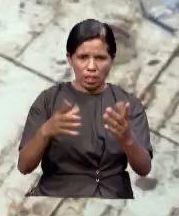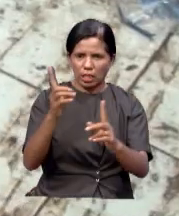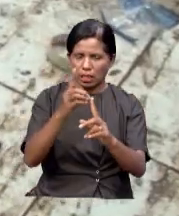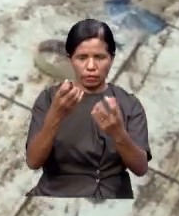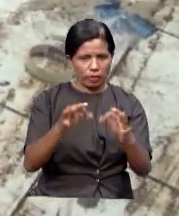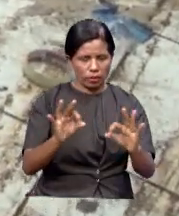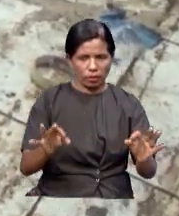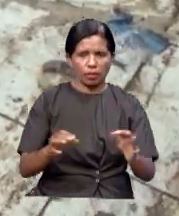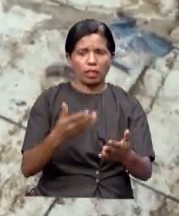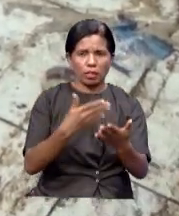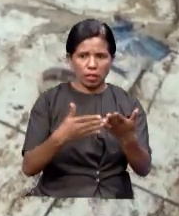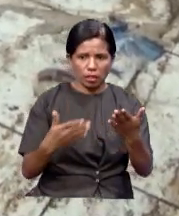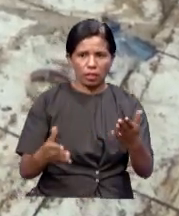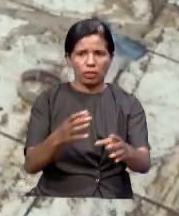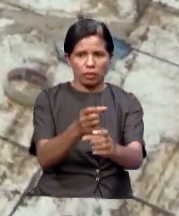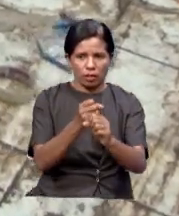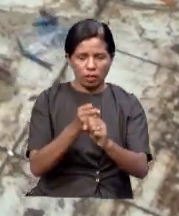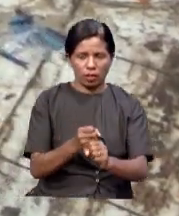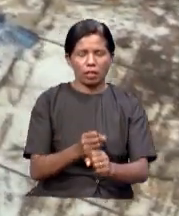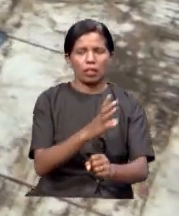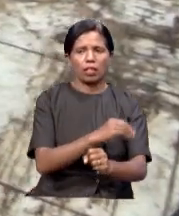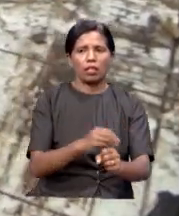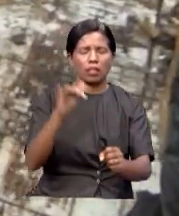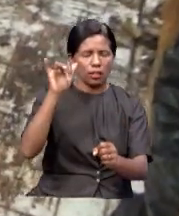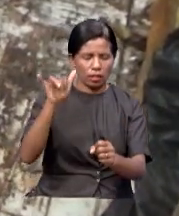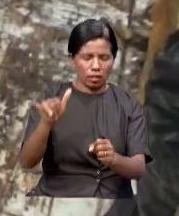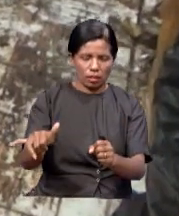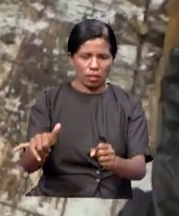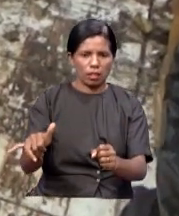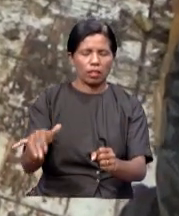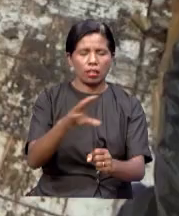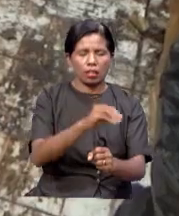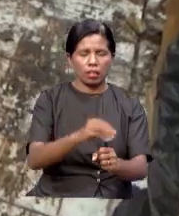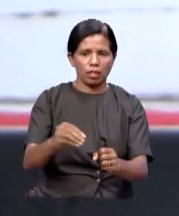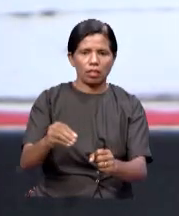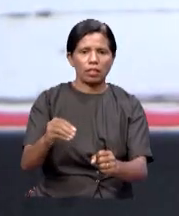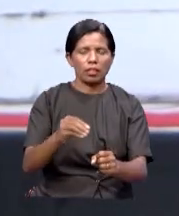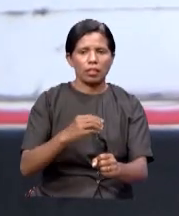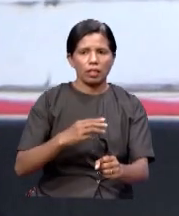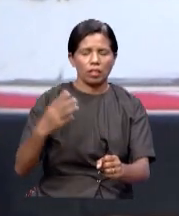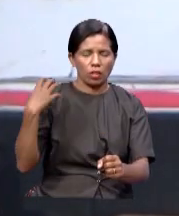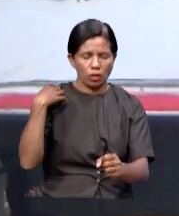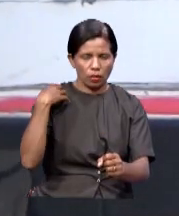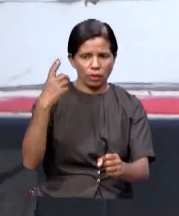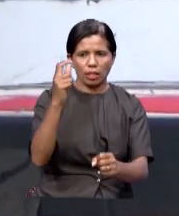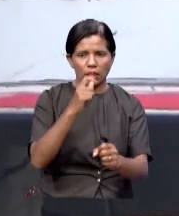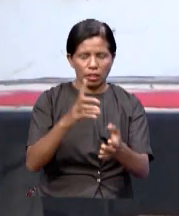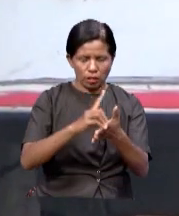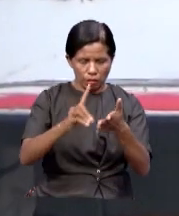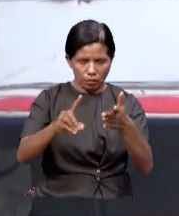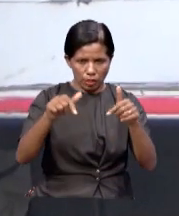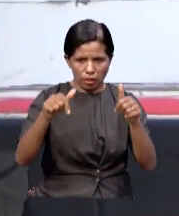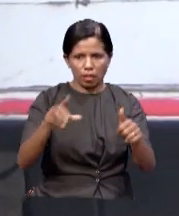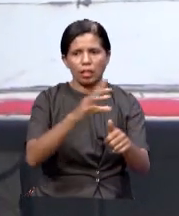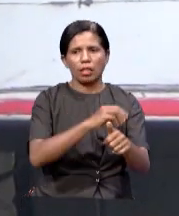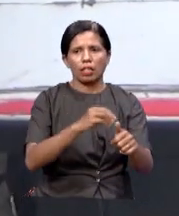prazum. Sasang hirak nebe prende ne, durante ne raihela e armazen FISA Matadoro, no ia terça semana ne, Departamento